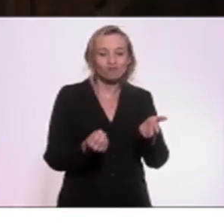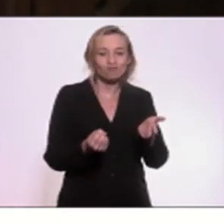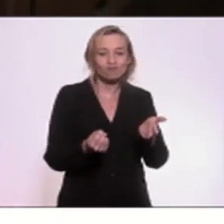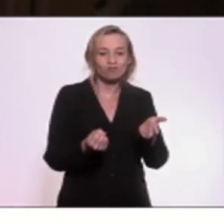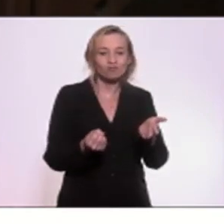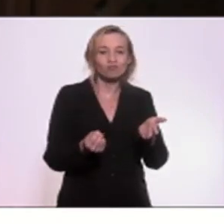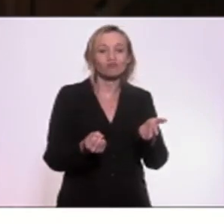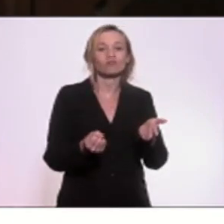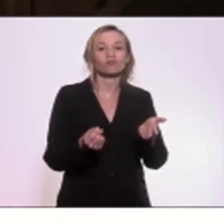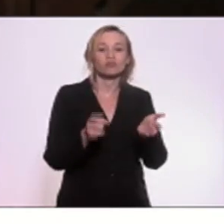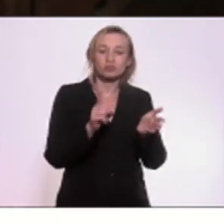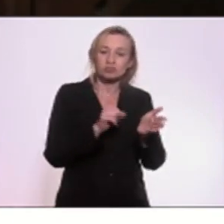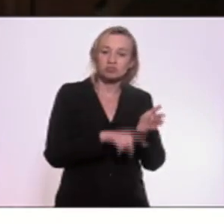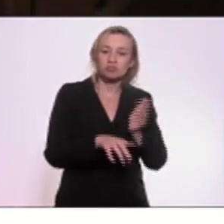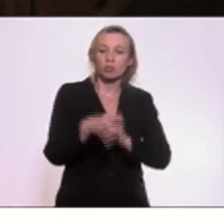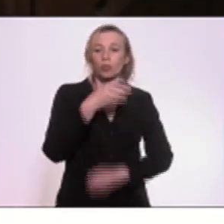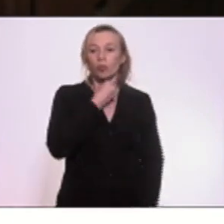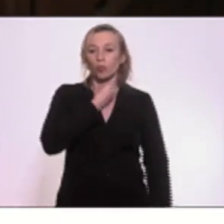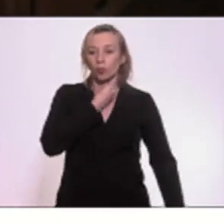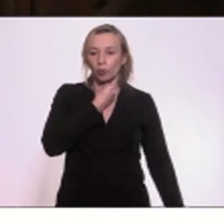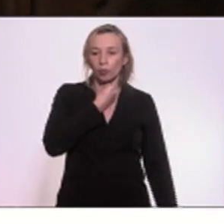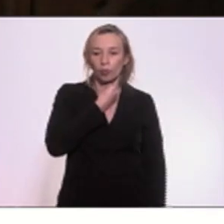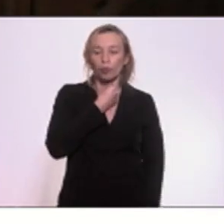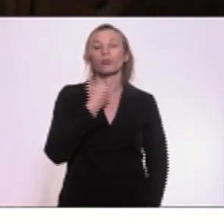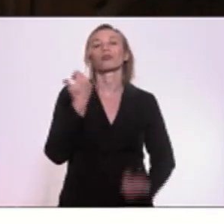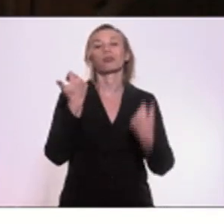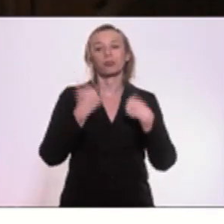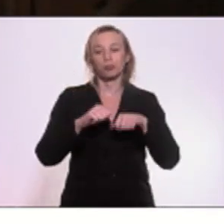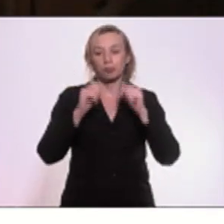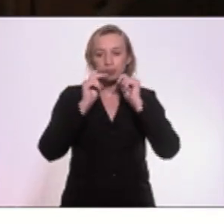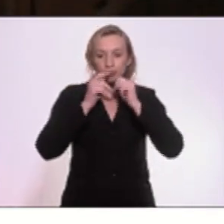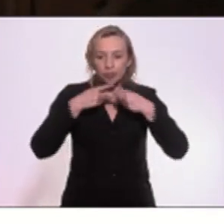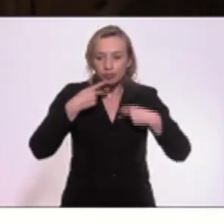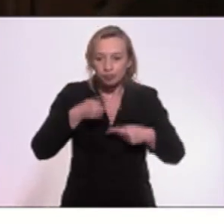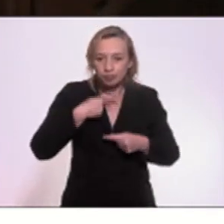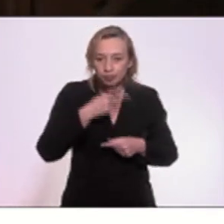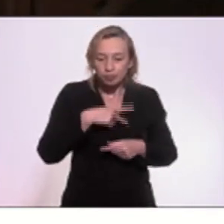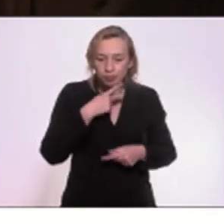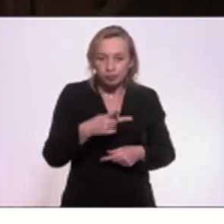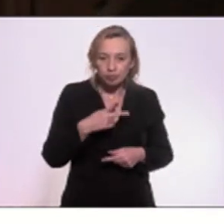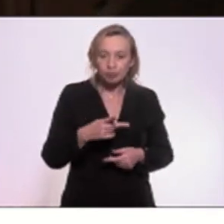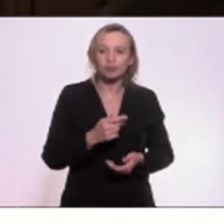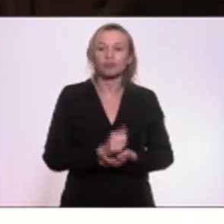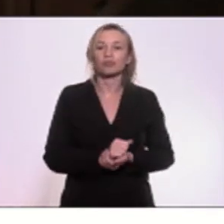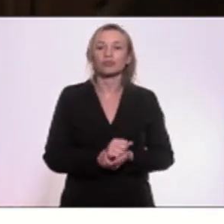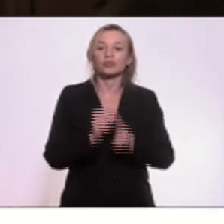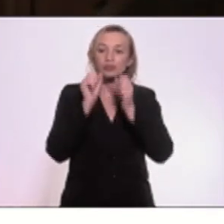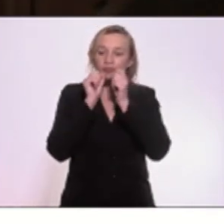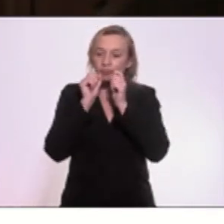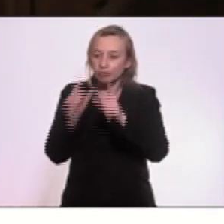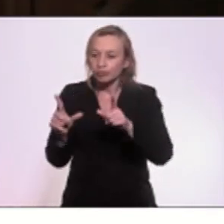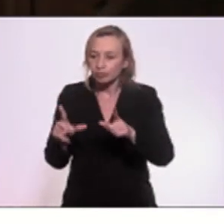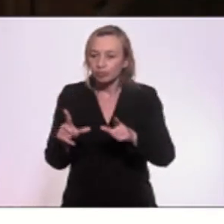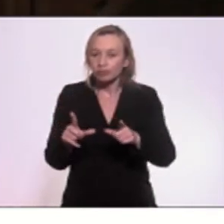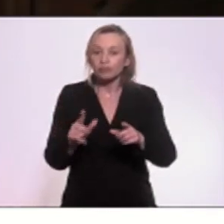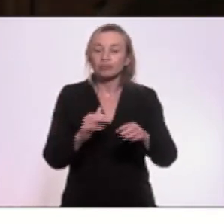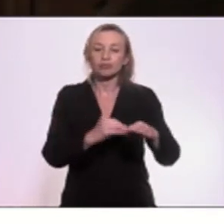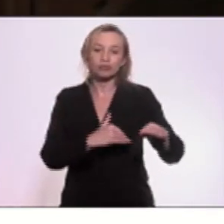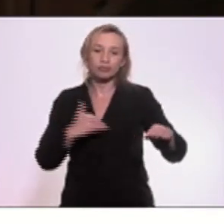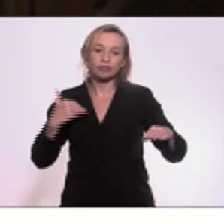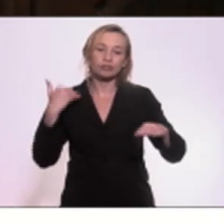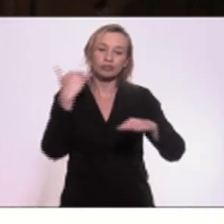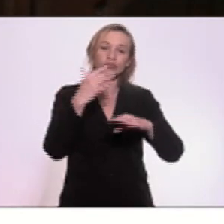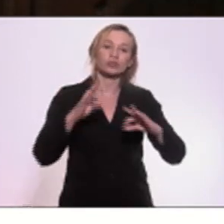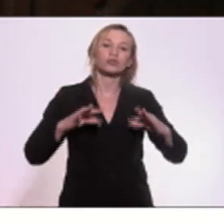muito menos calar. Temos que manifestar não só a nossa indignação, nós temos, acima de tudo, que